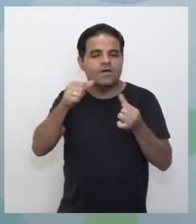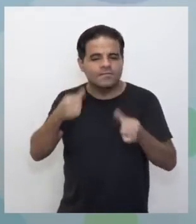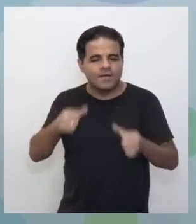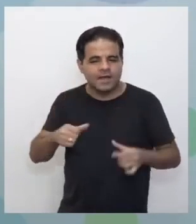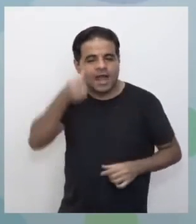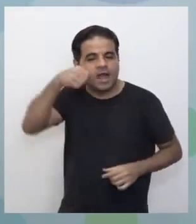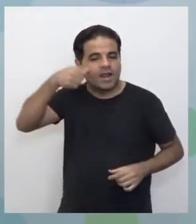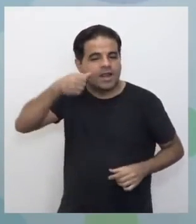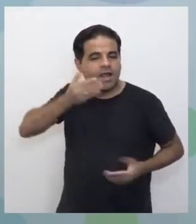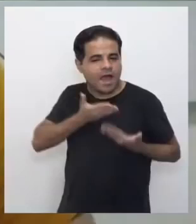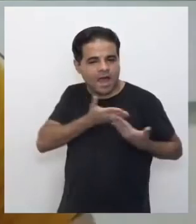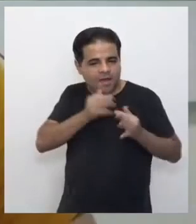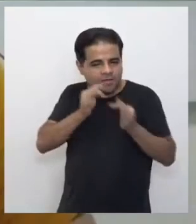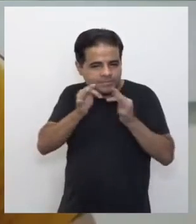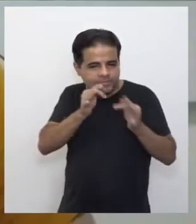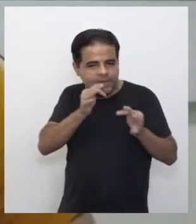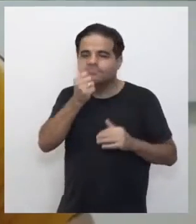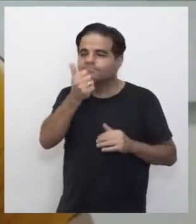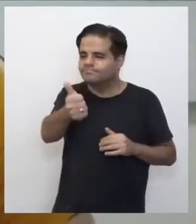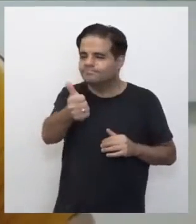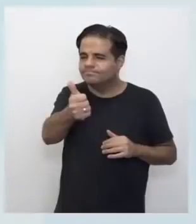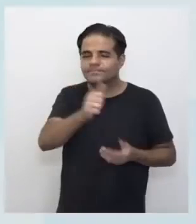aí na tela.